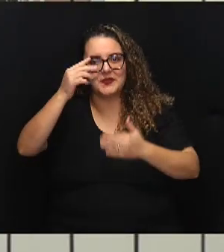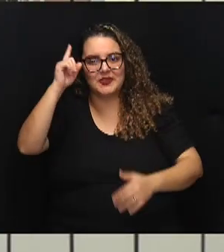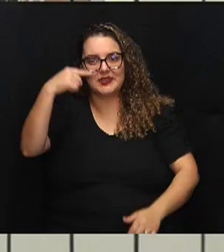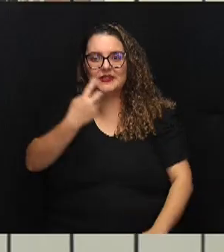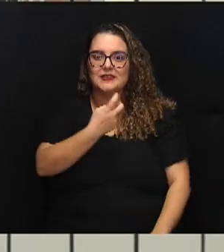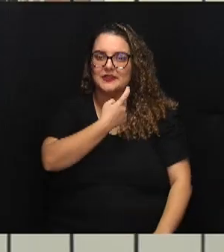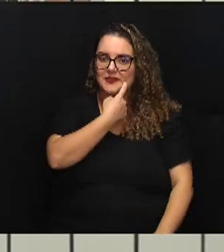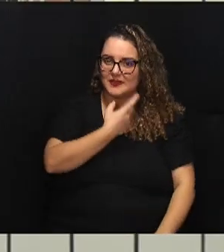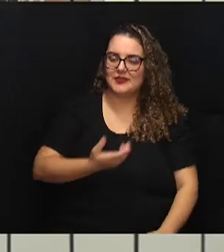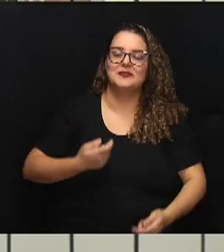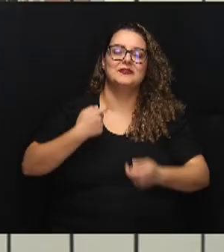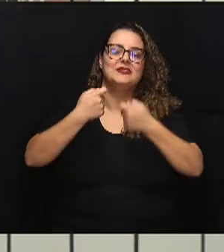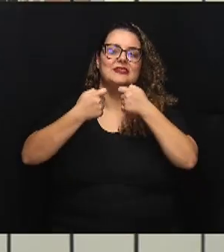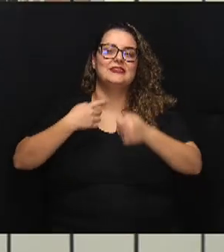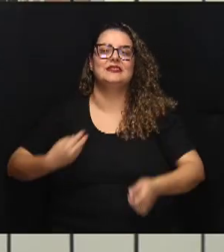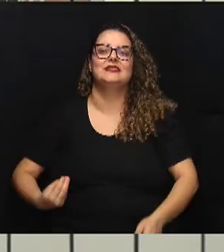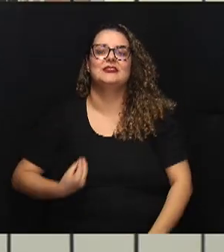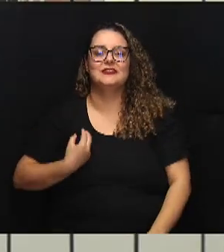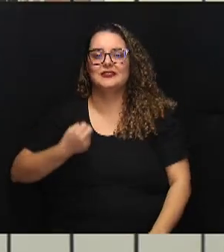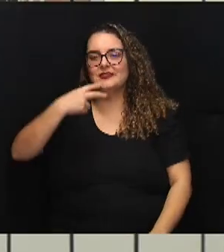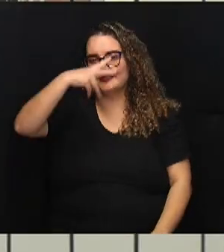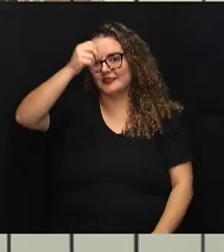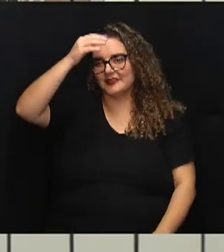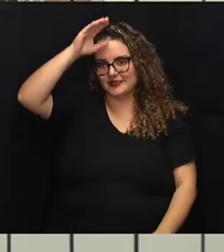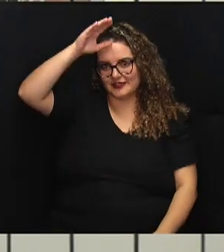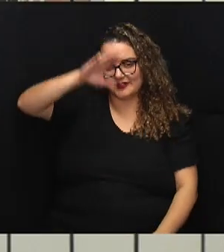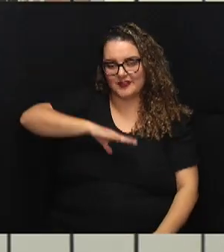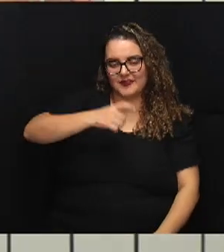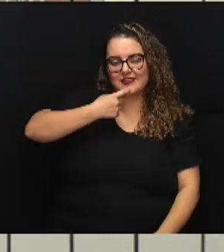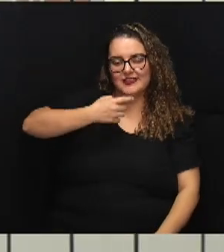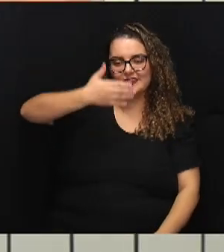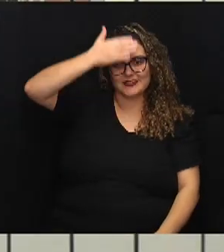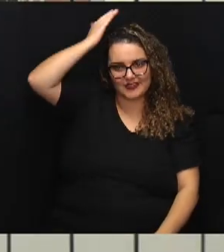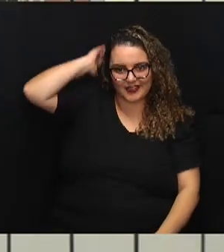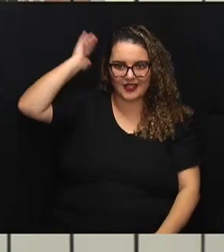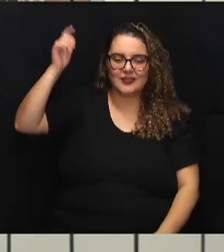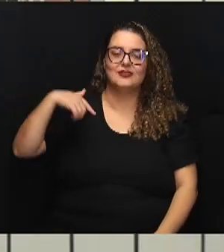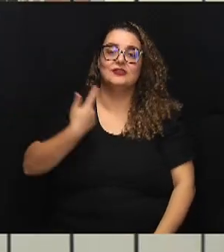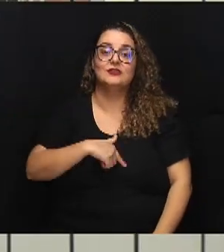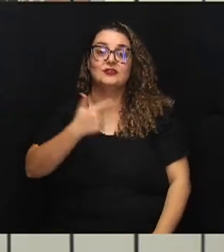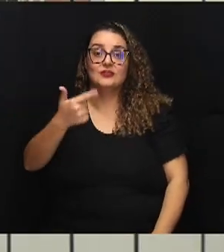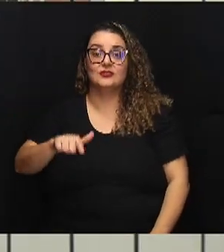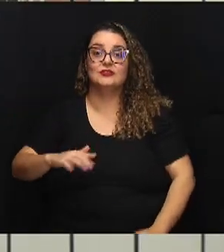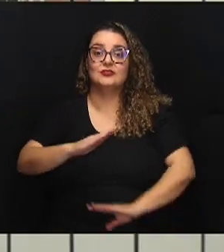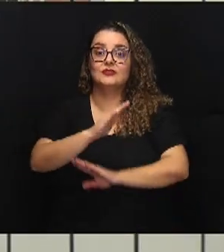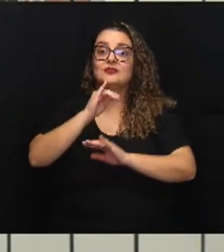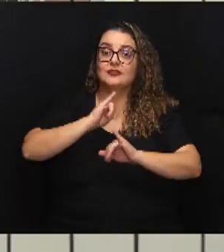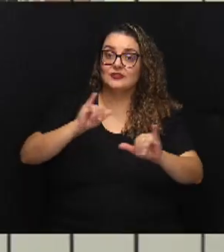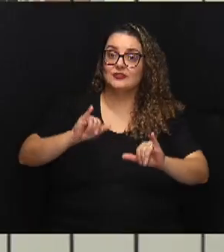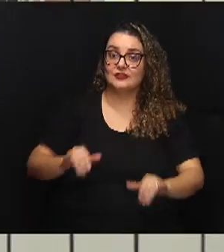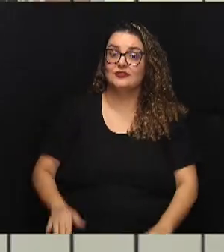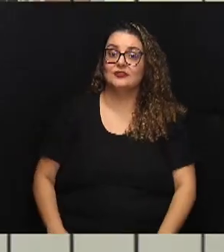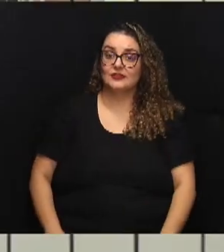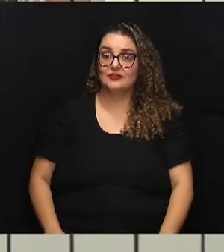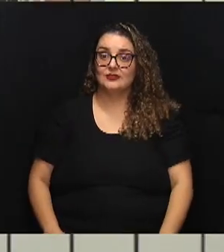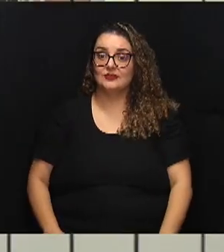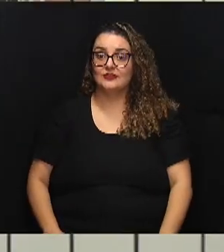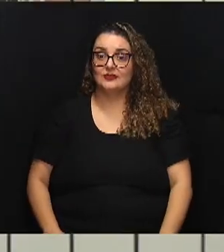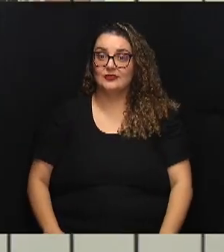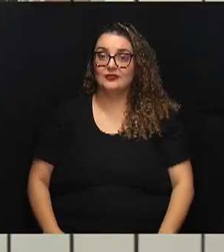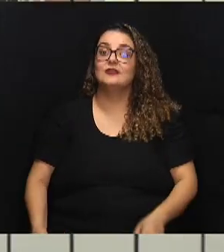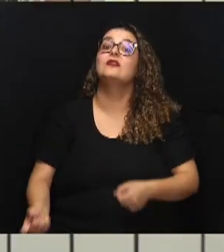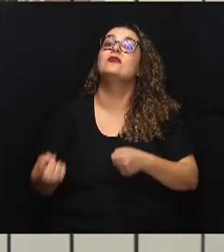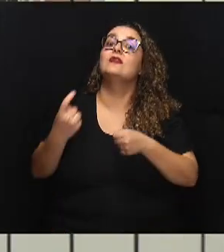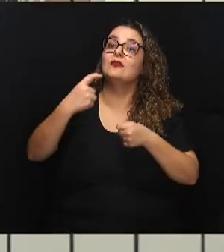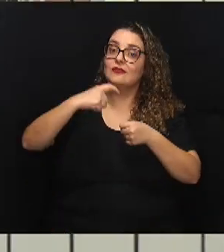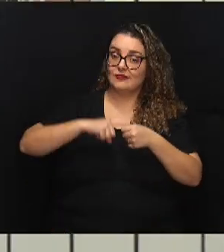Então, entrevistando ao vivo o prefeito de Campinas, Dário Saad. A gente segue aqui com o Jornal Câmara Notícia e a gente retorna